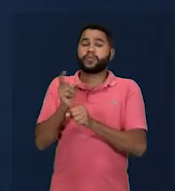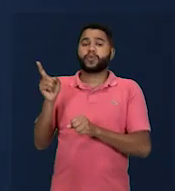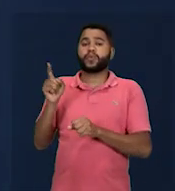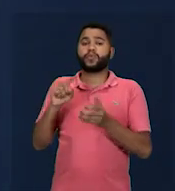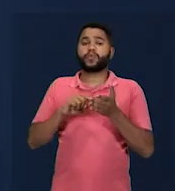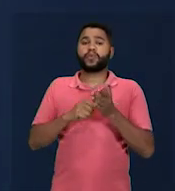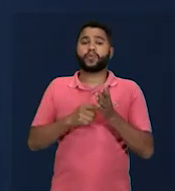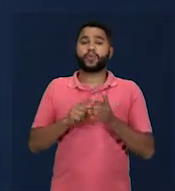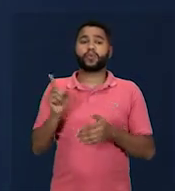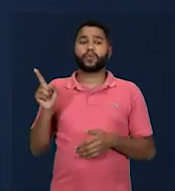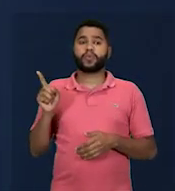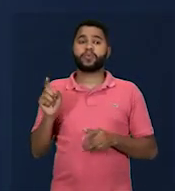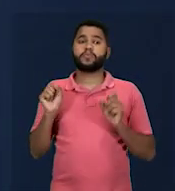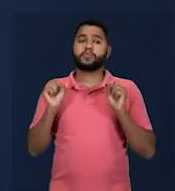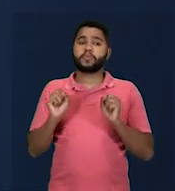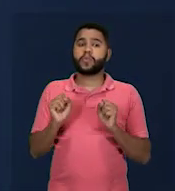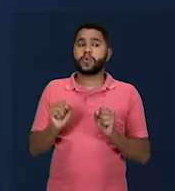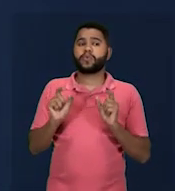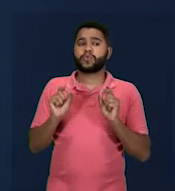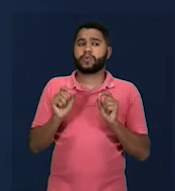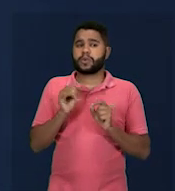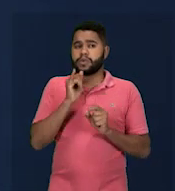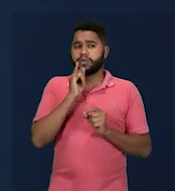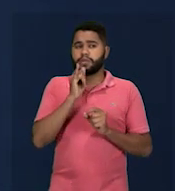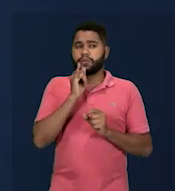por este, a gente pode pegar